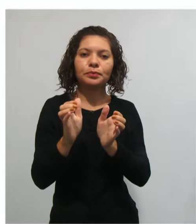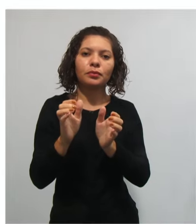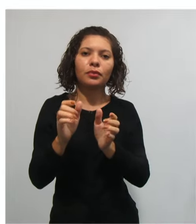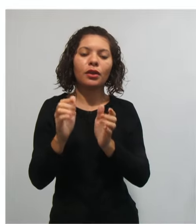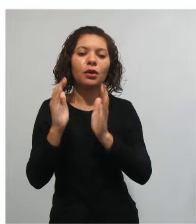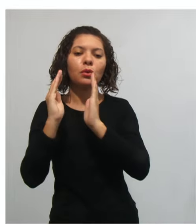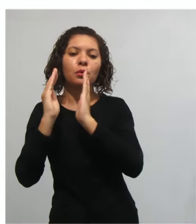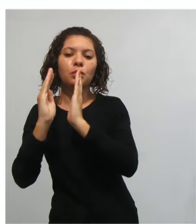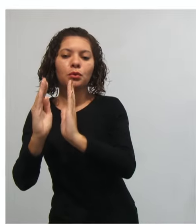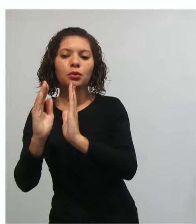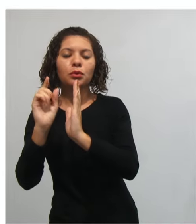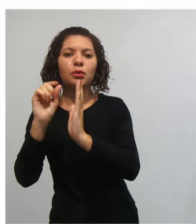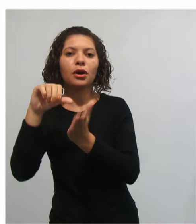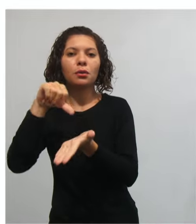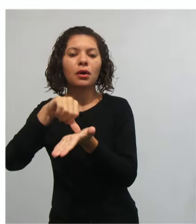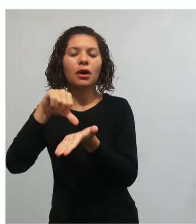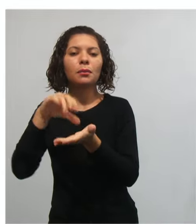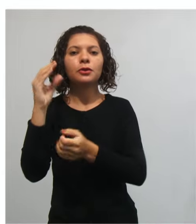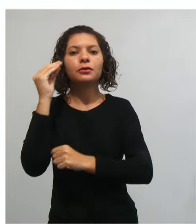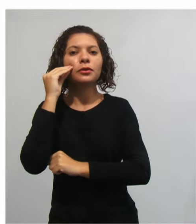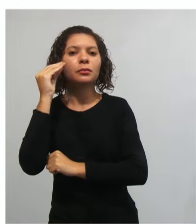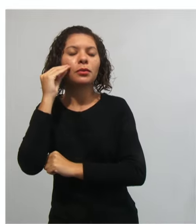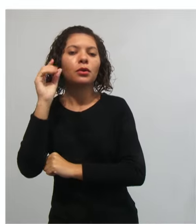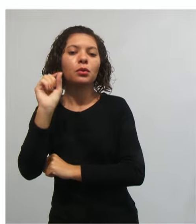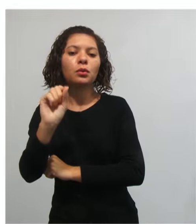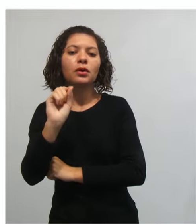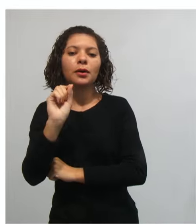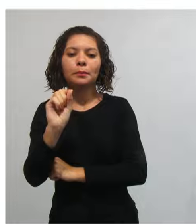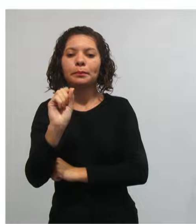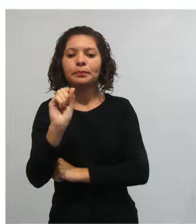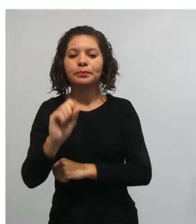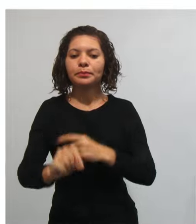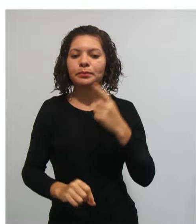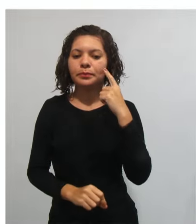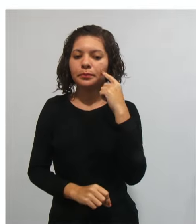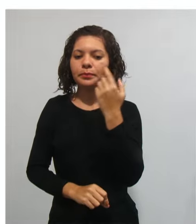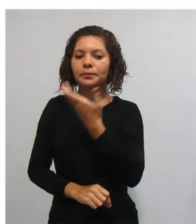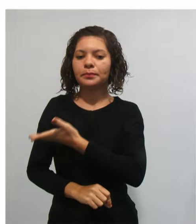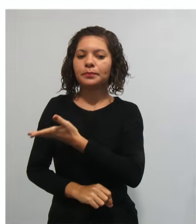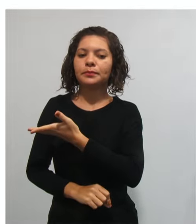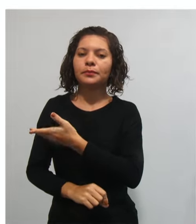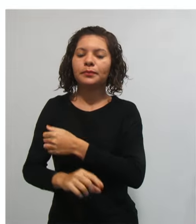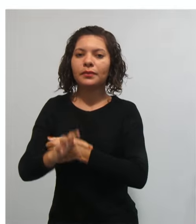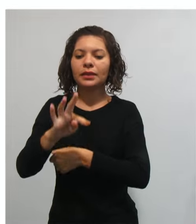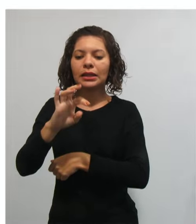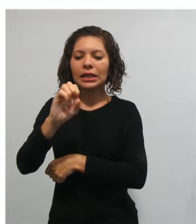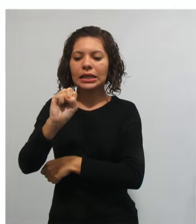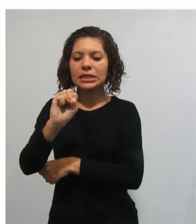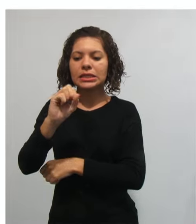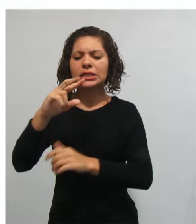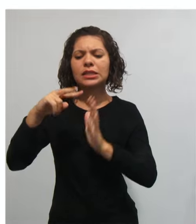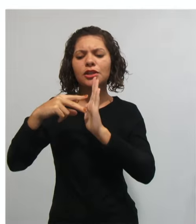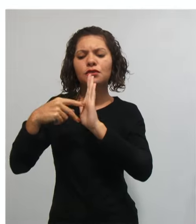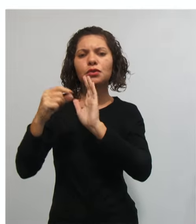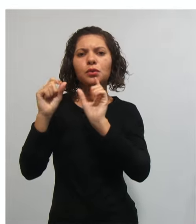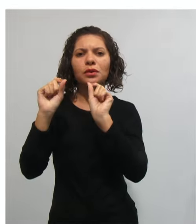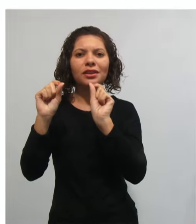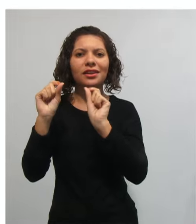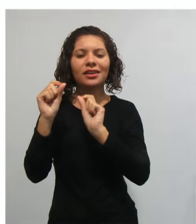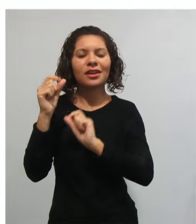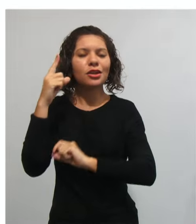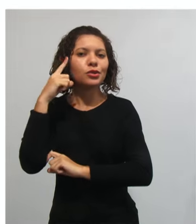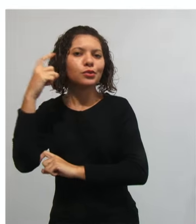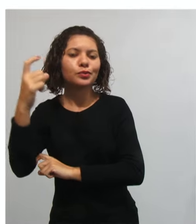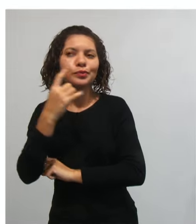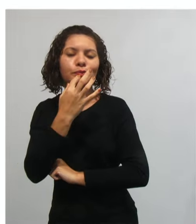com relação ao campo de experiência no caso são C E aí você quando encontrar o TS significa